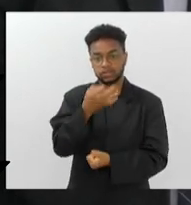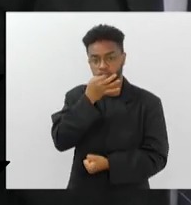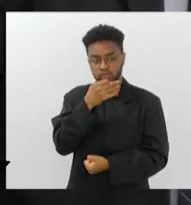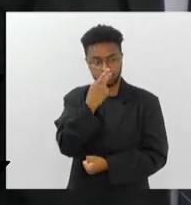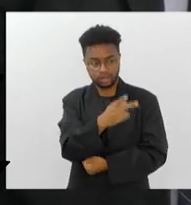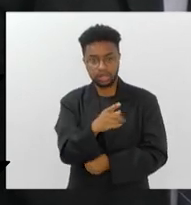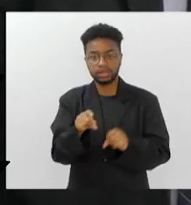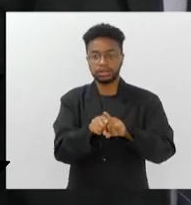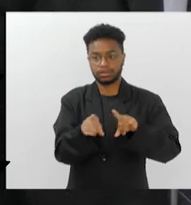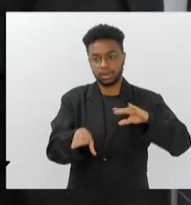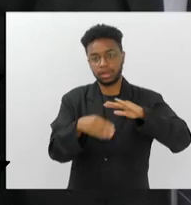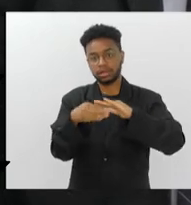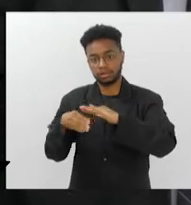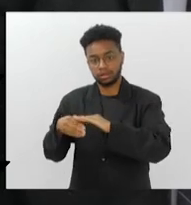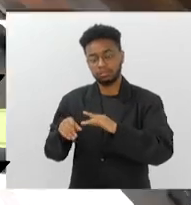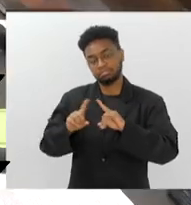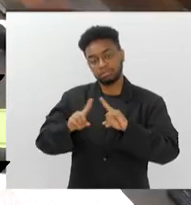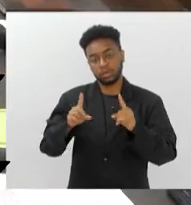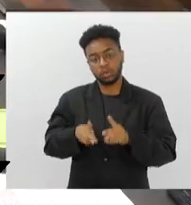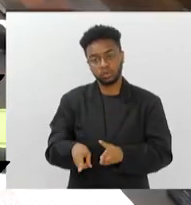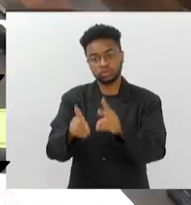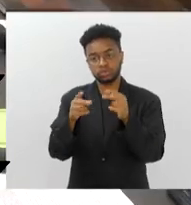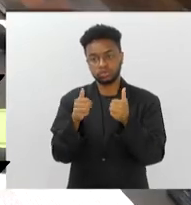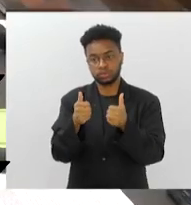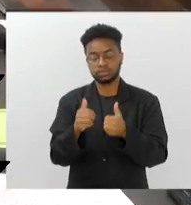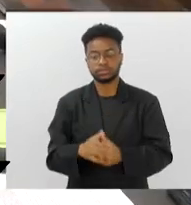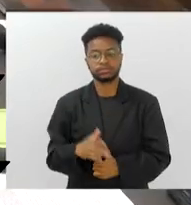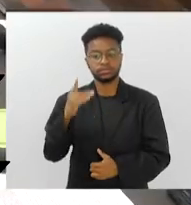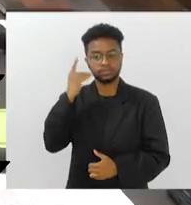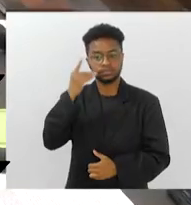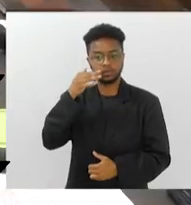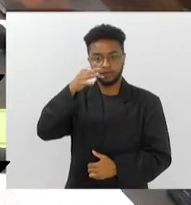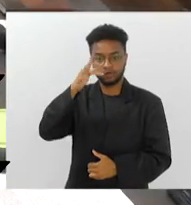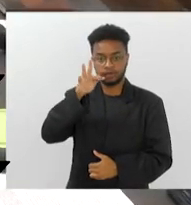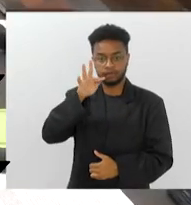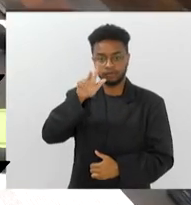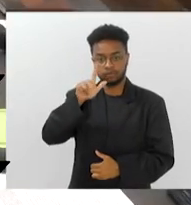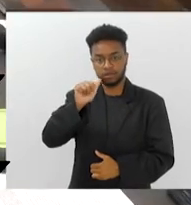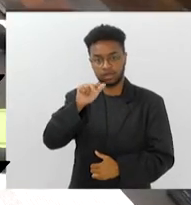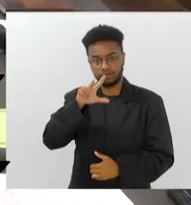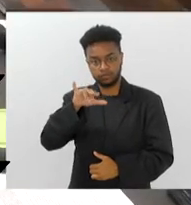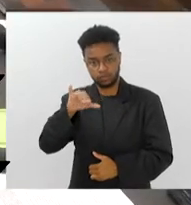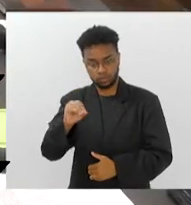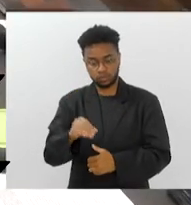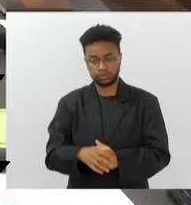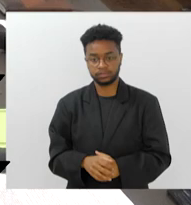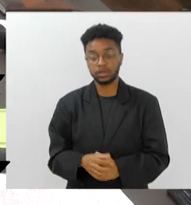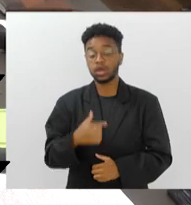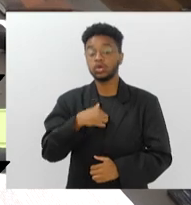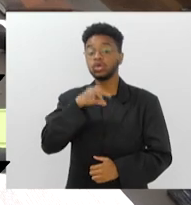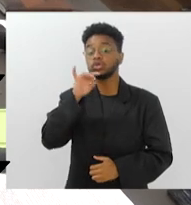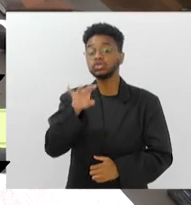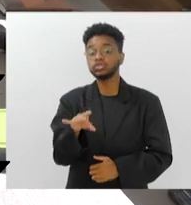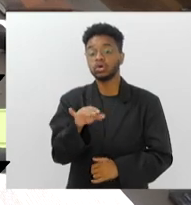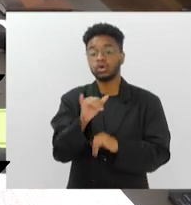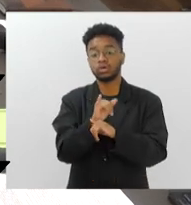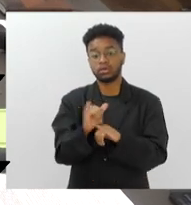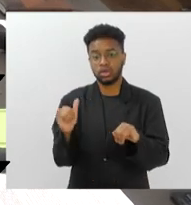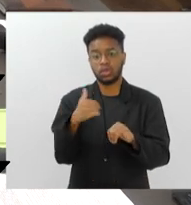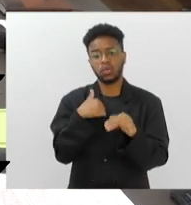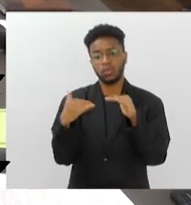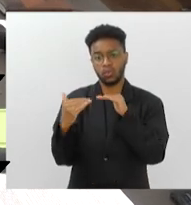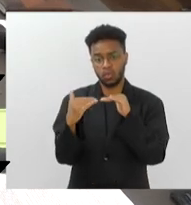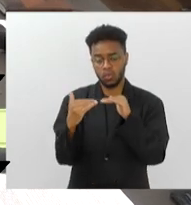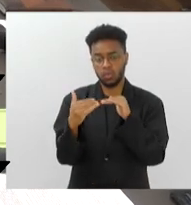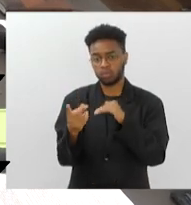emendas e e sigamos deputado Flávio Serafim Presidente só uma rápida observação eh concordo com questões levantadas